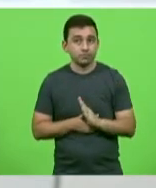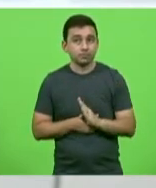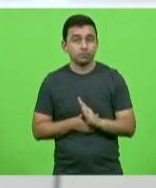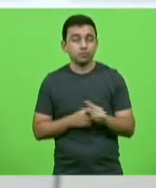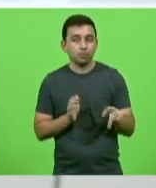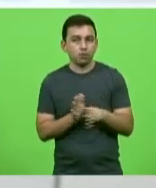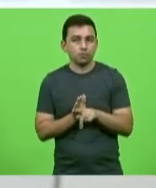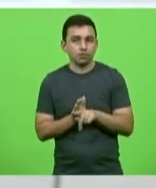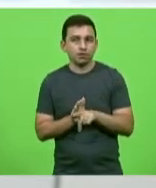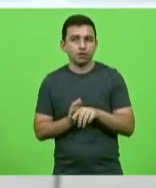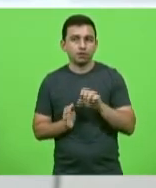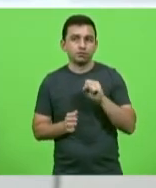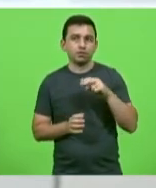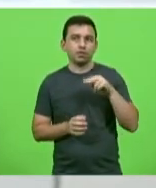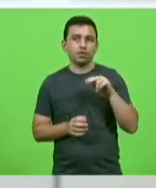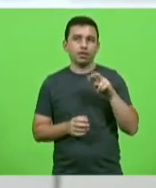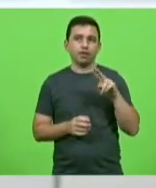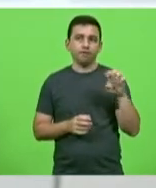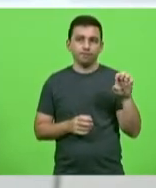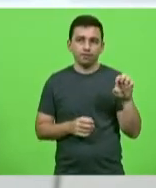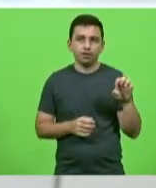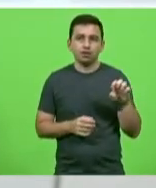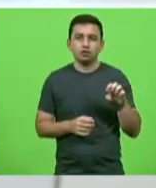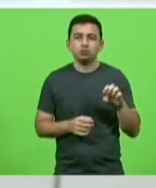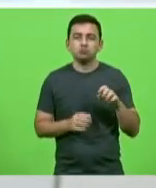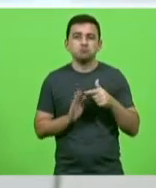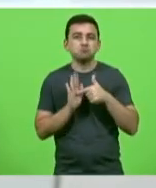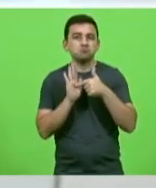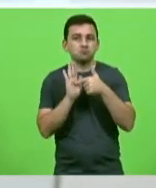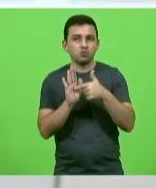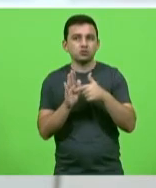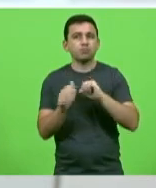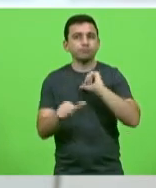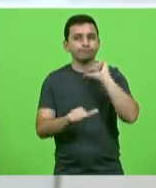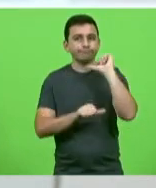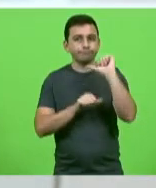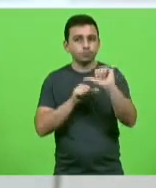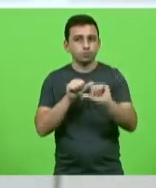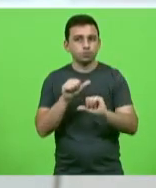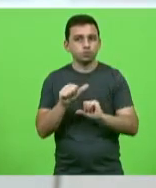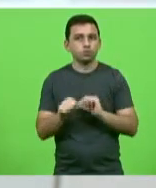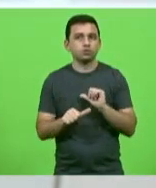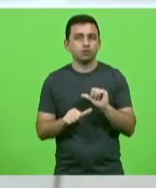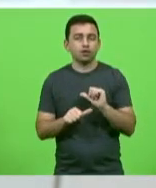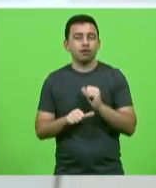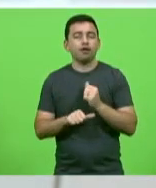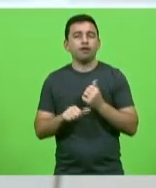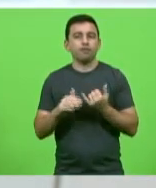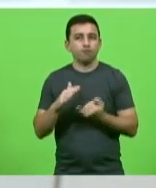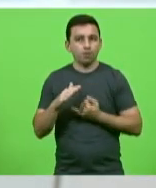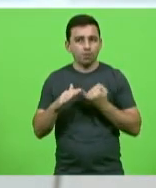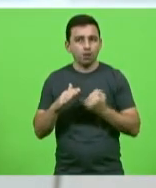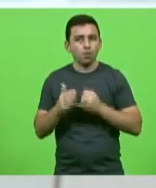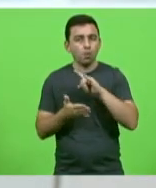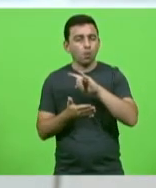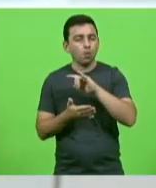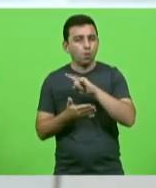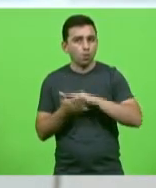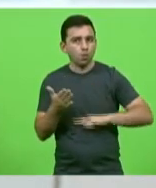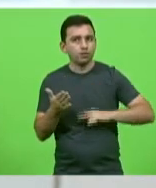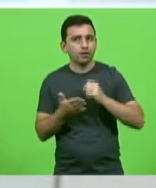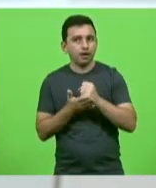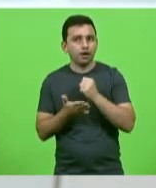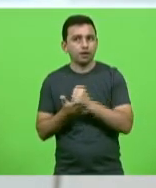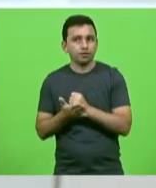é que só mede ao que tudo indica alterou informalmente o contrato